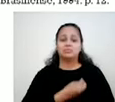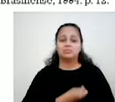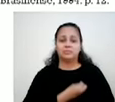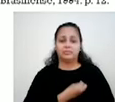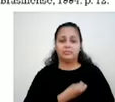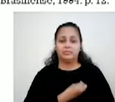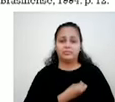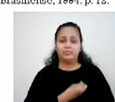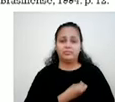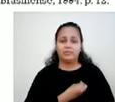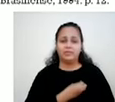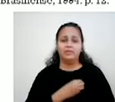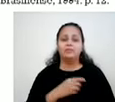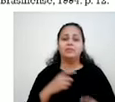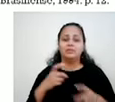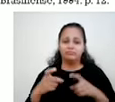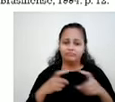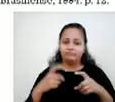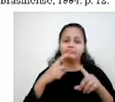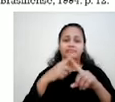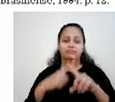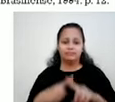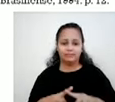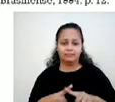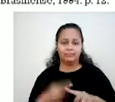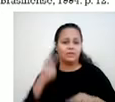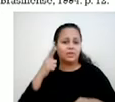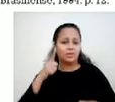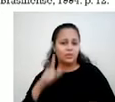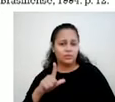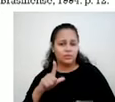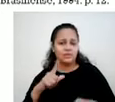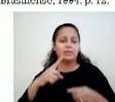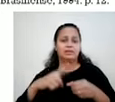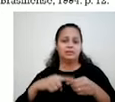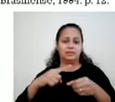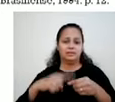dos cruzados, né, dos europeus, na conquista da cidade.